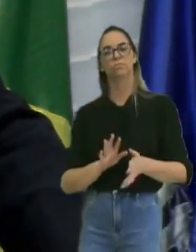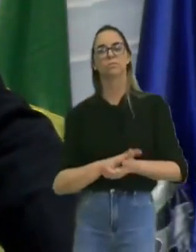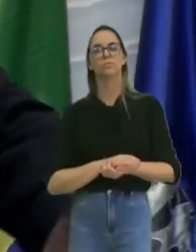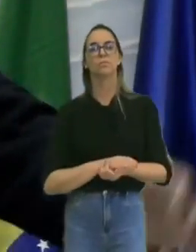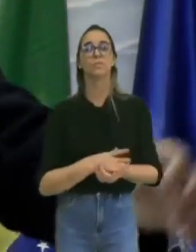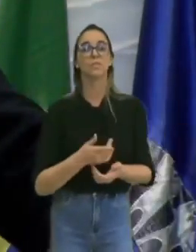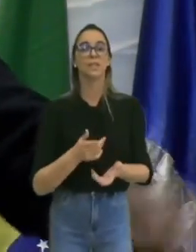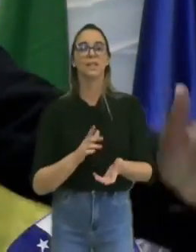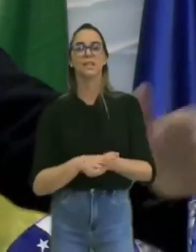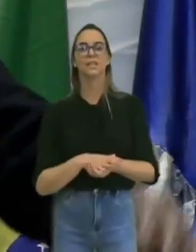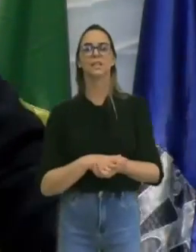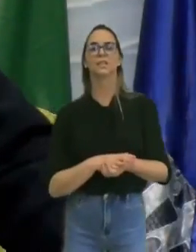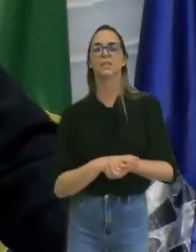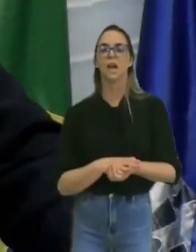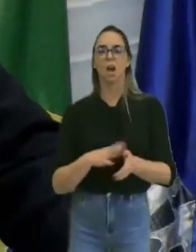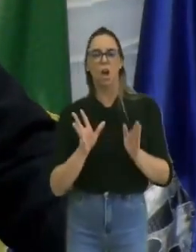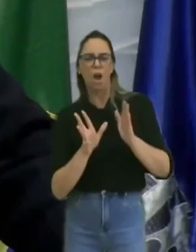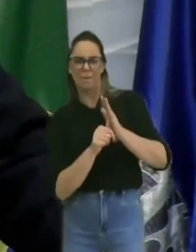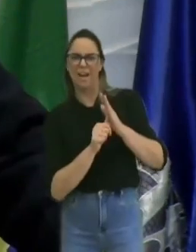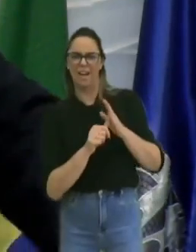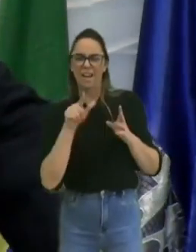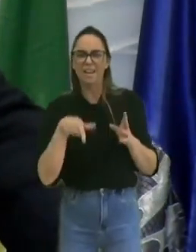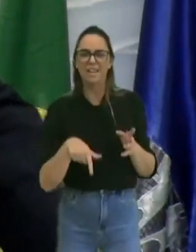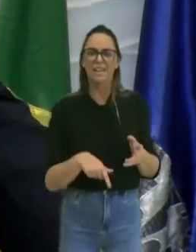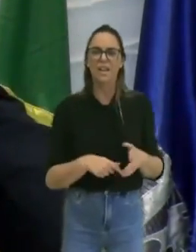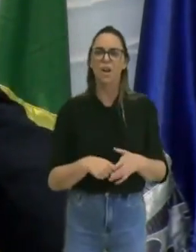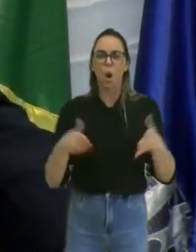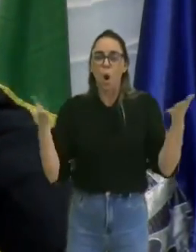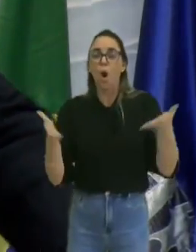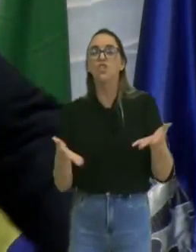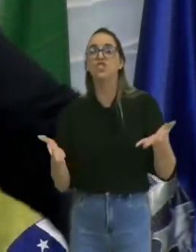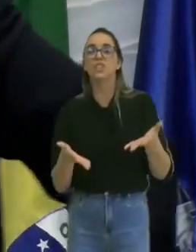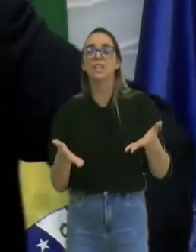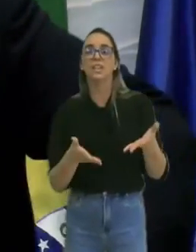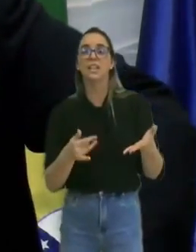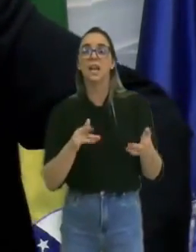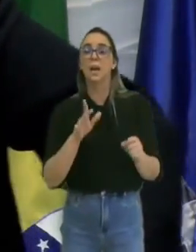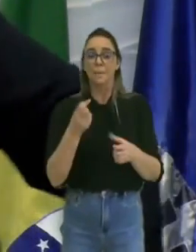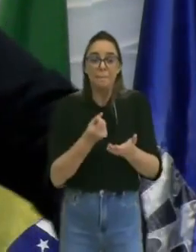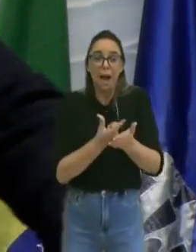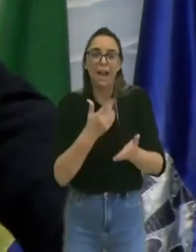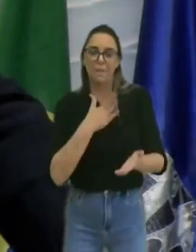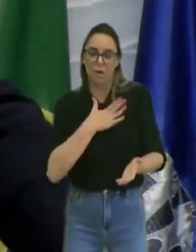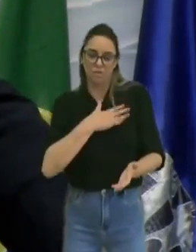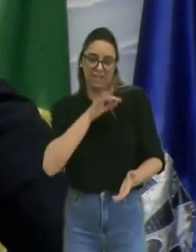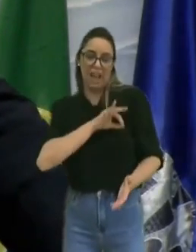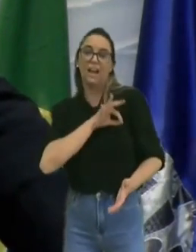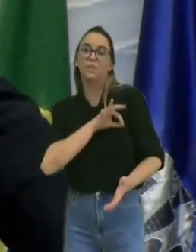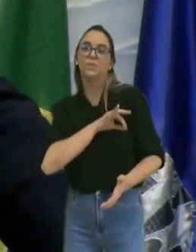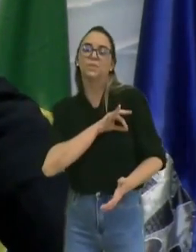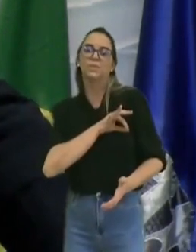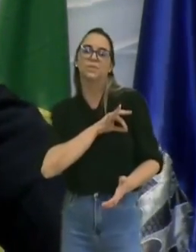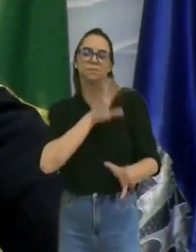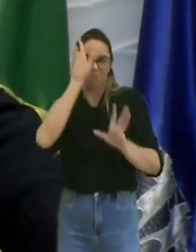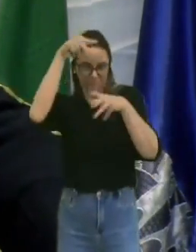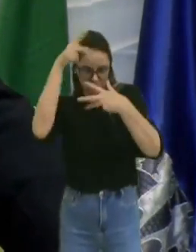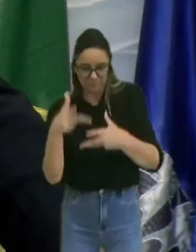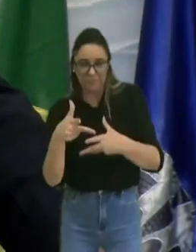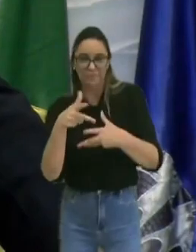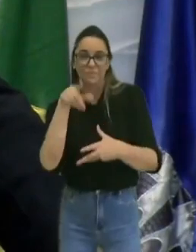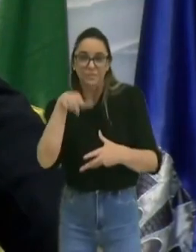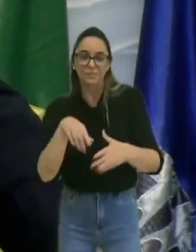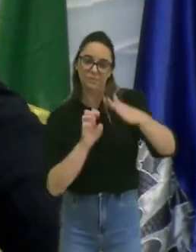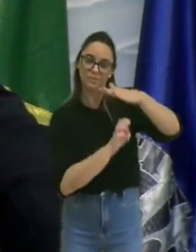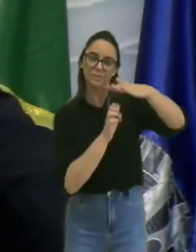Não tinha que sustentar meu filho, eu ia roubar ela. Hoje, quem me paga meu salário, Vossa Excelência? Não é Zé de Almeida não,